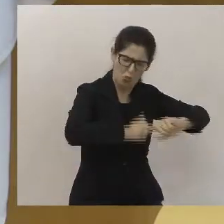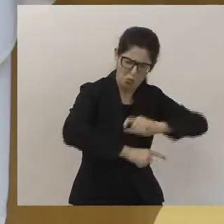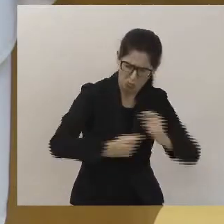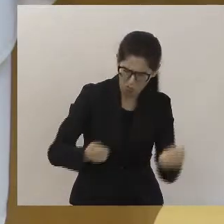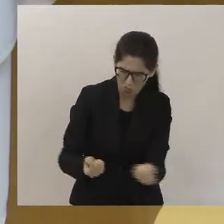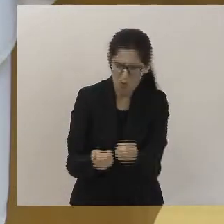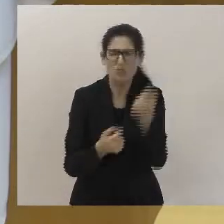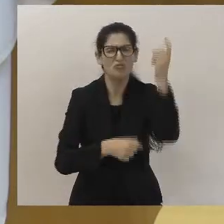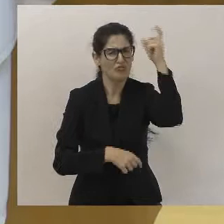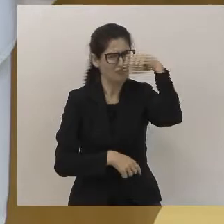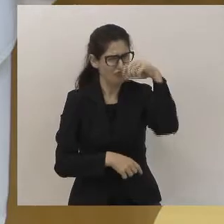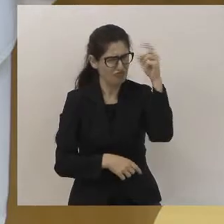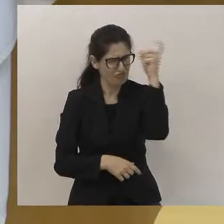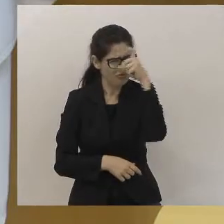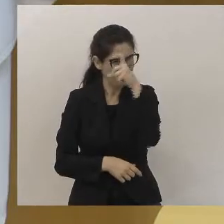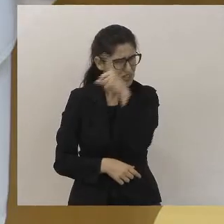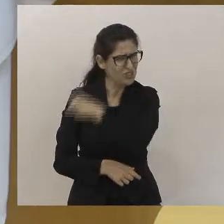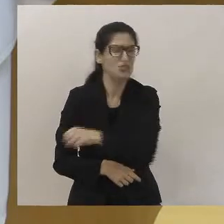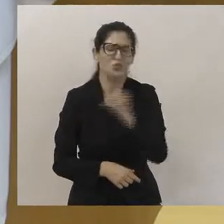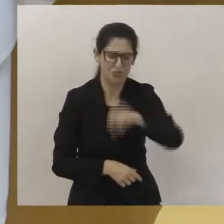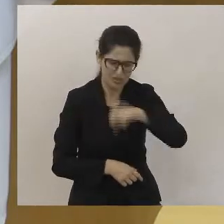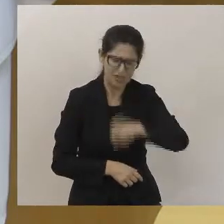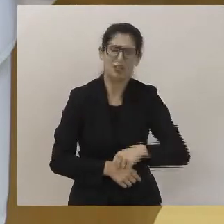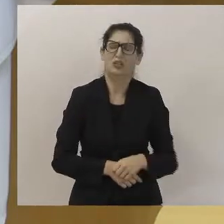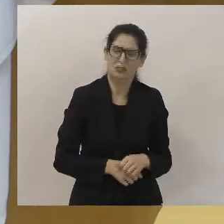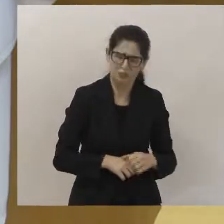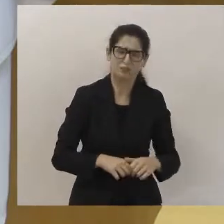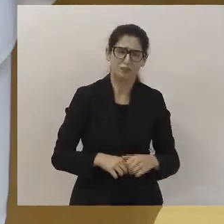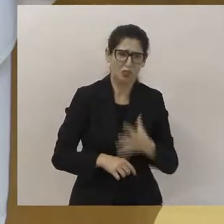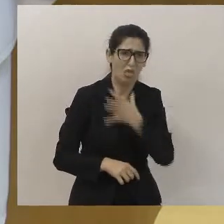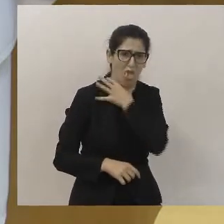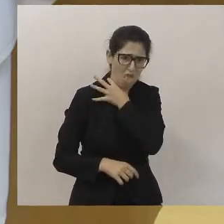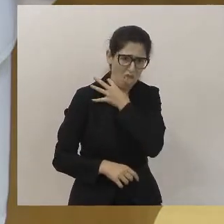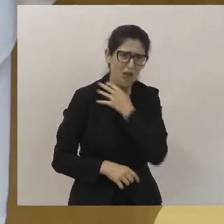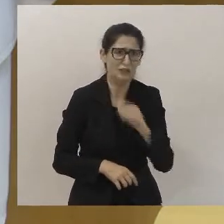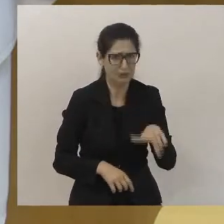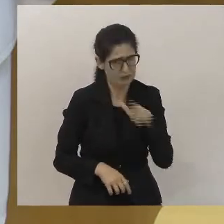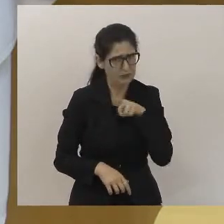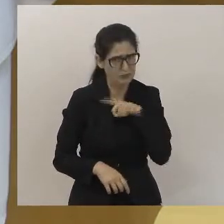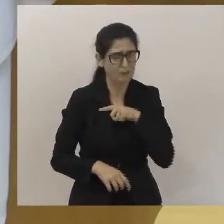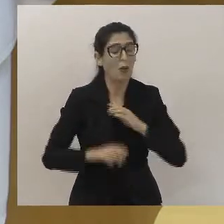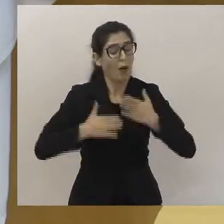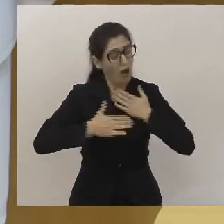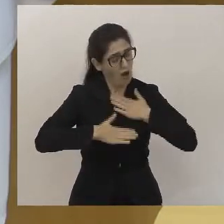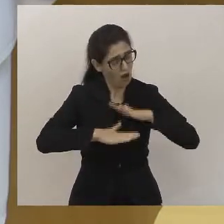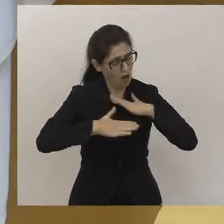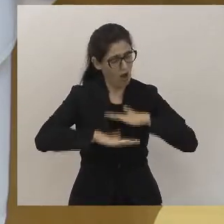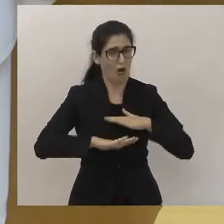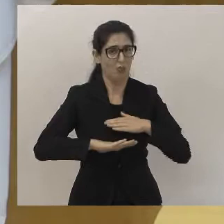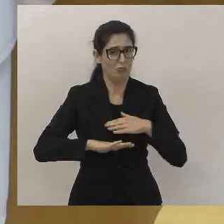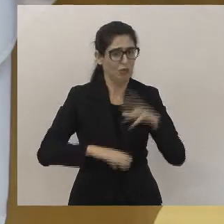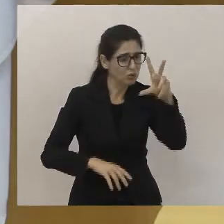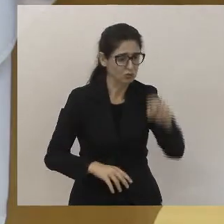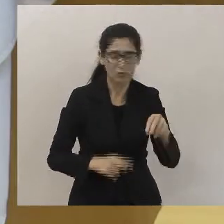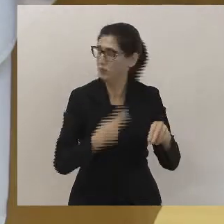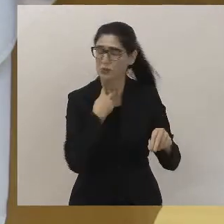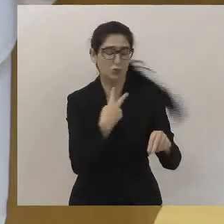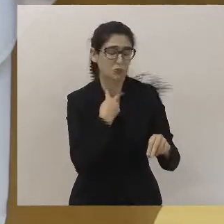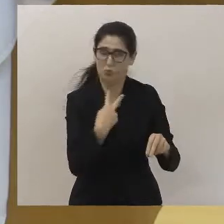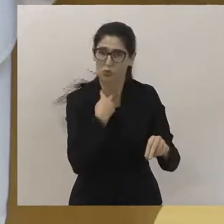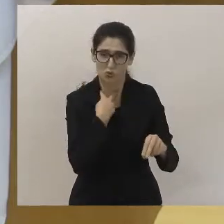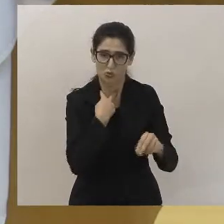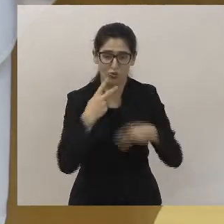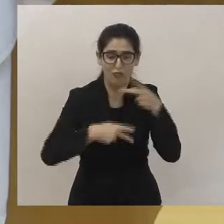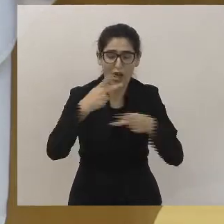fato é possível fazer e continuar algumas coisas que são necessários eu cobro nesse governo obras e serviços principalmente